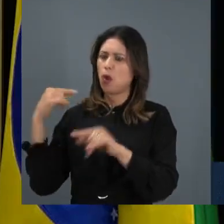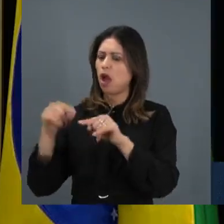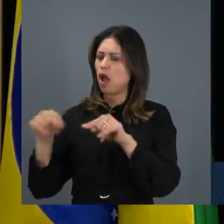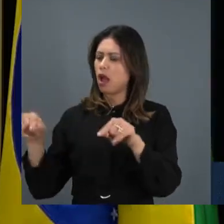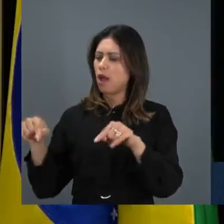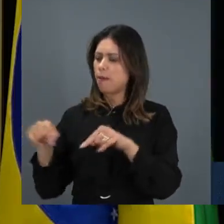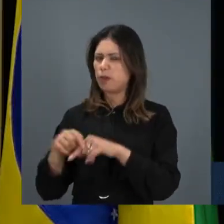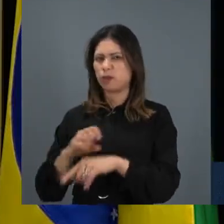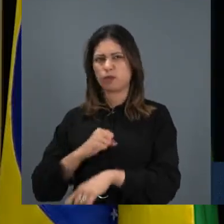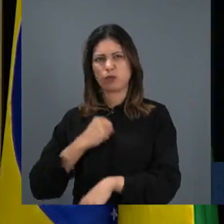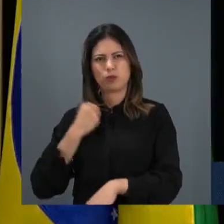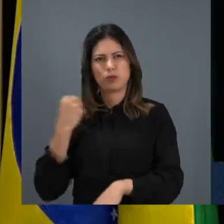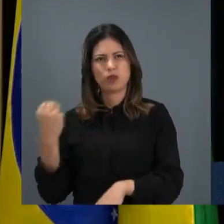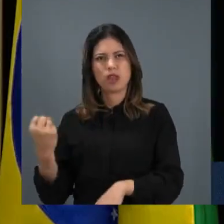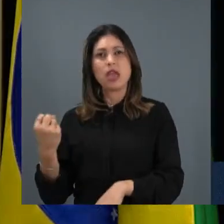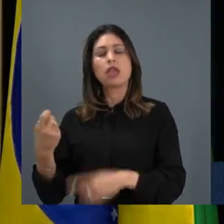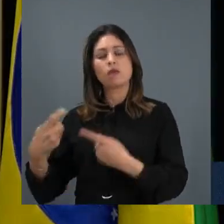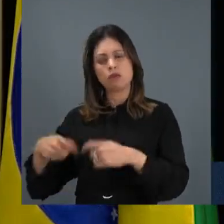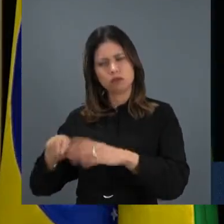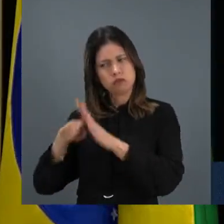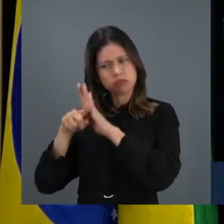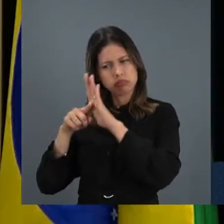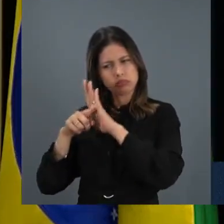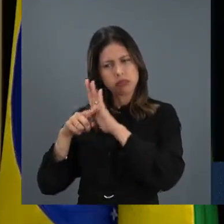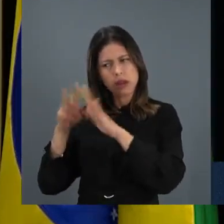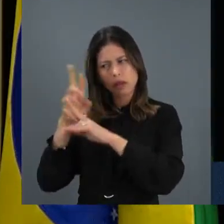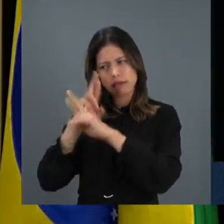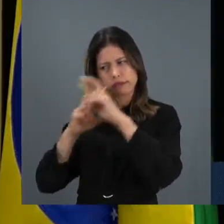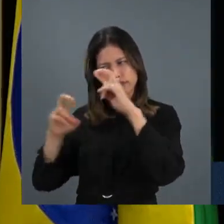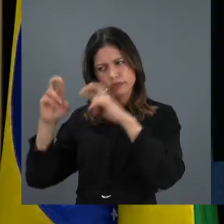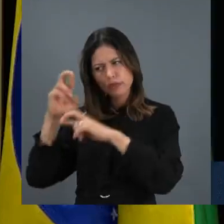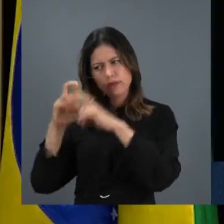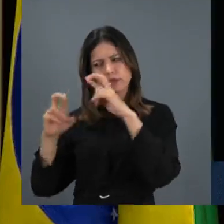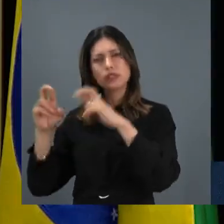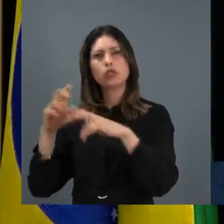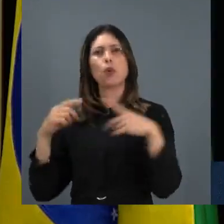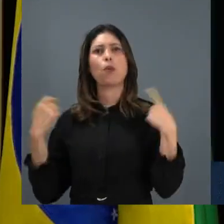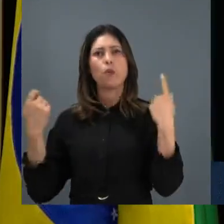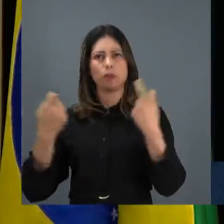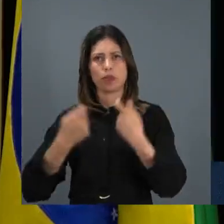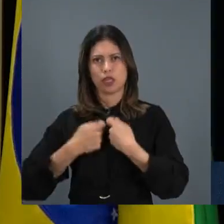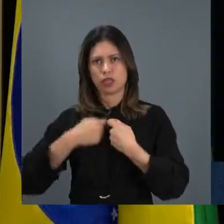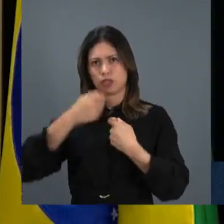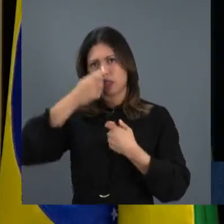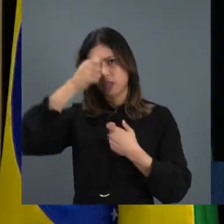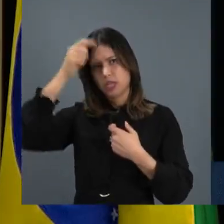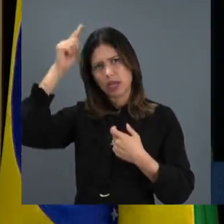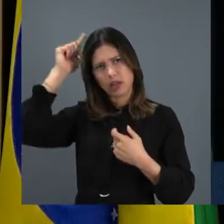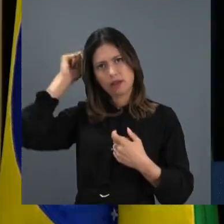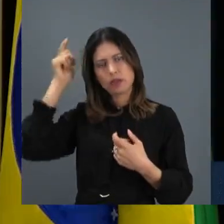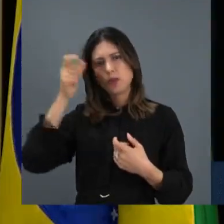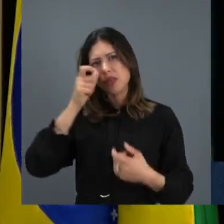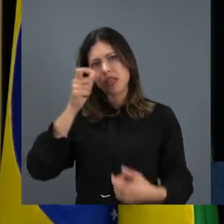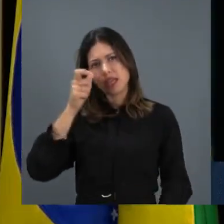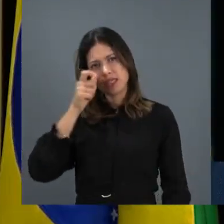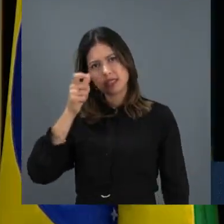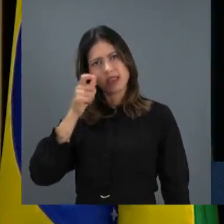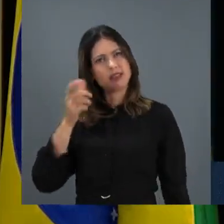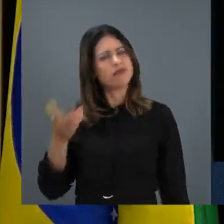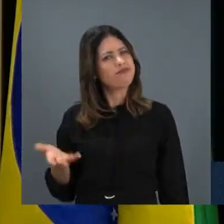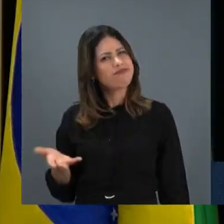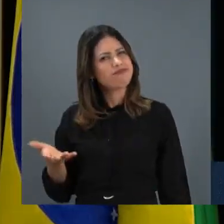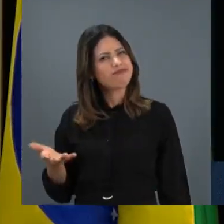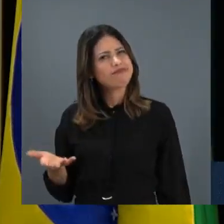deveria ser devidamente apurado pelo próprio ministro Alexandre de Moraes, tão interessado em conter as milícias digitais. E aí,